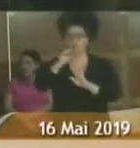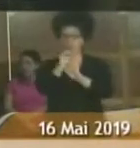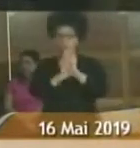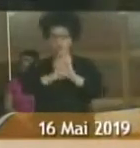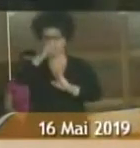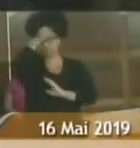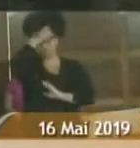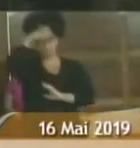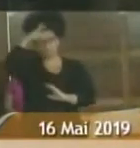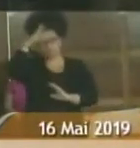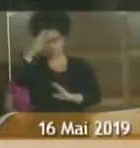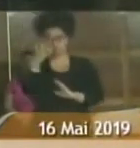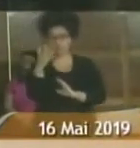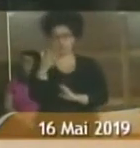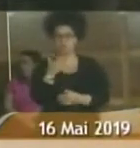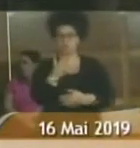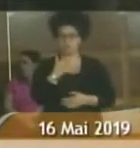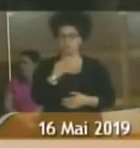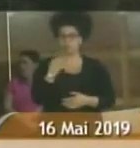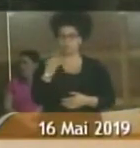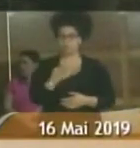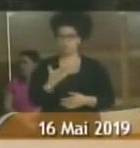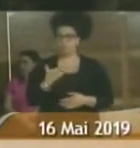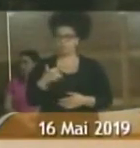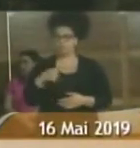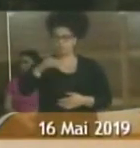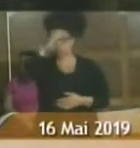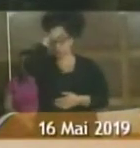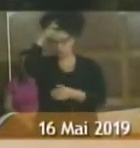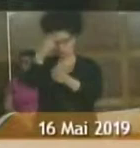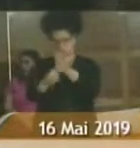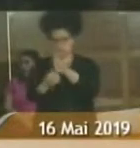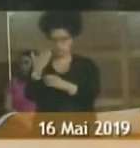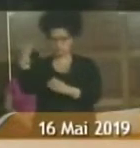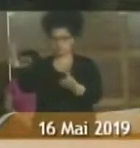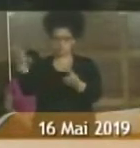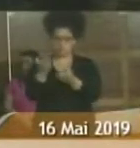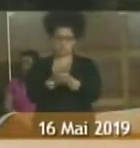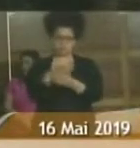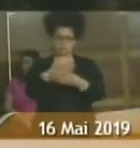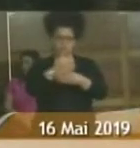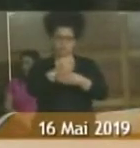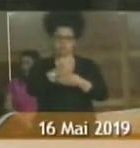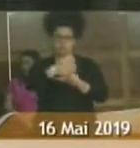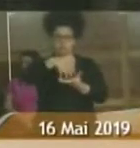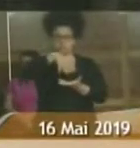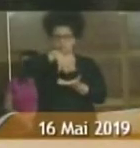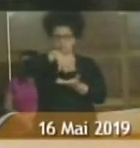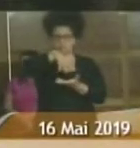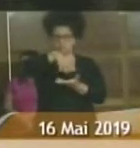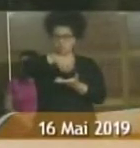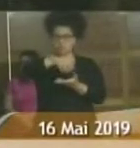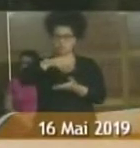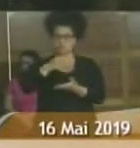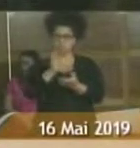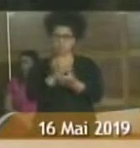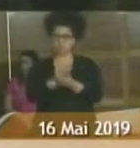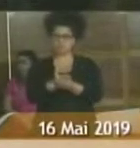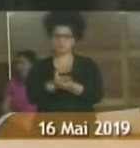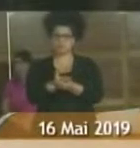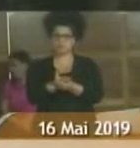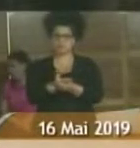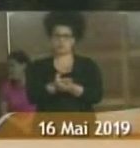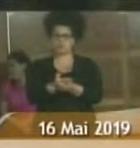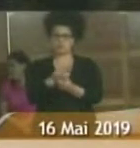número 24/2019, de autoria do prefeito municipal, encaminhando em apenso cópia do processo administrativo e seus anexos referente ao